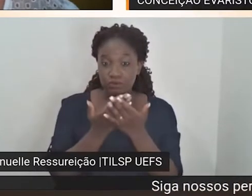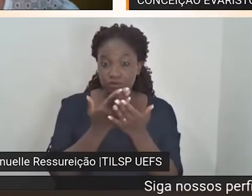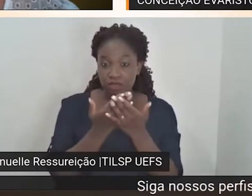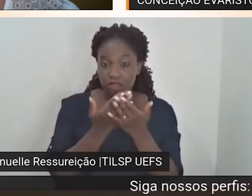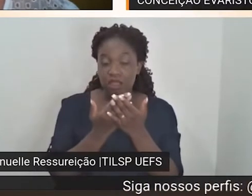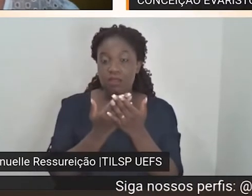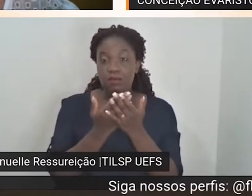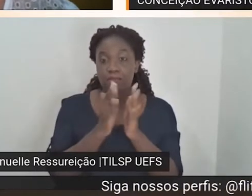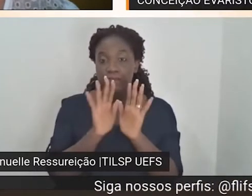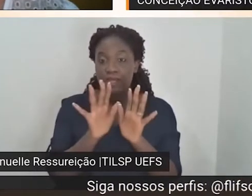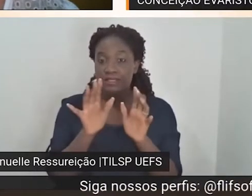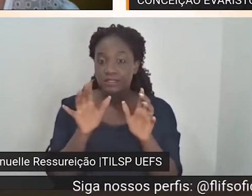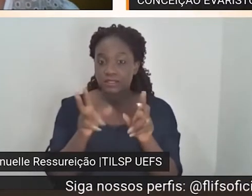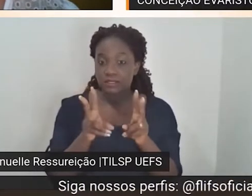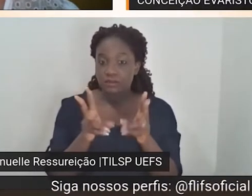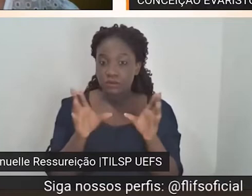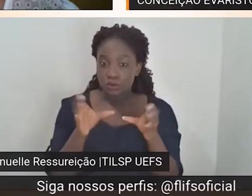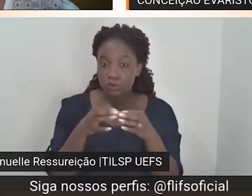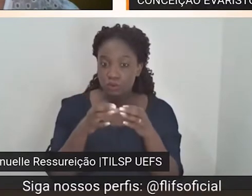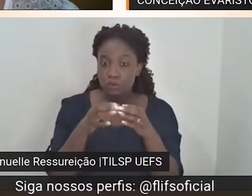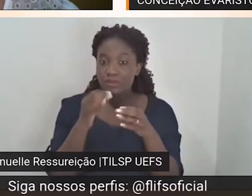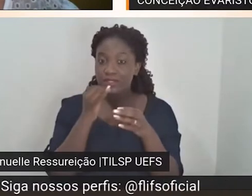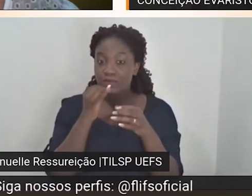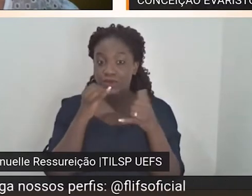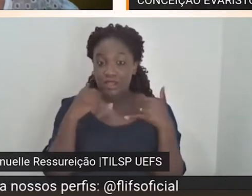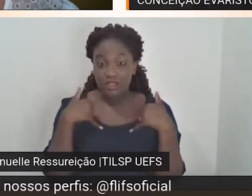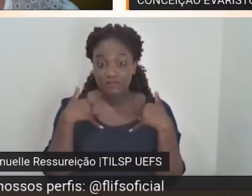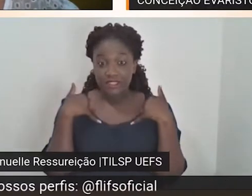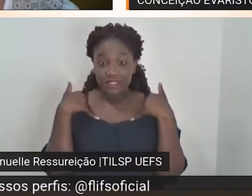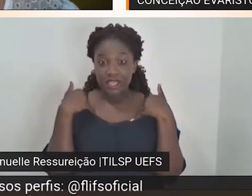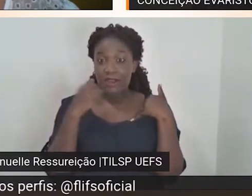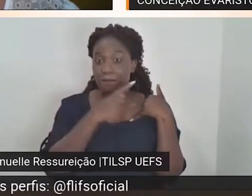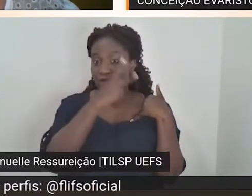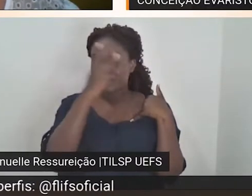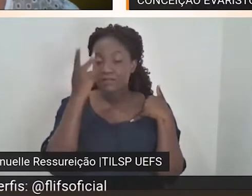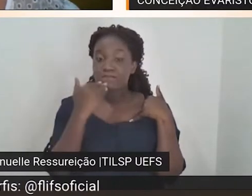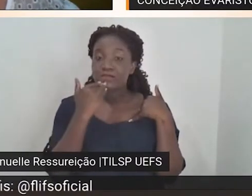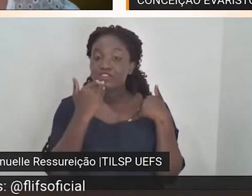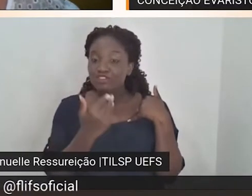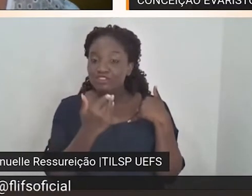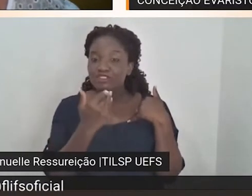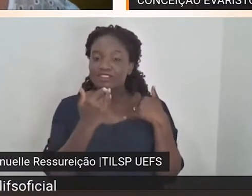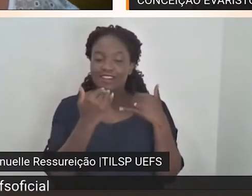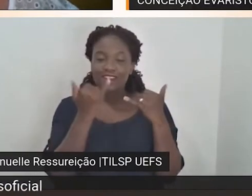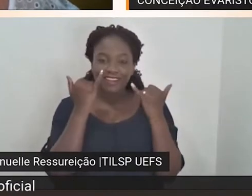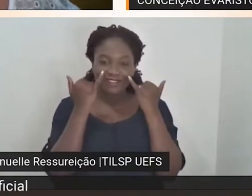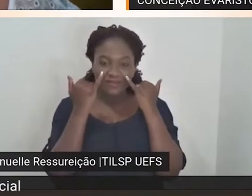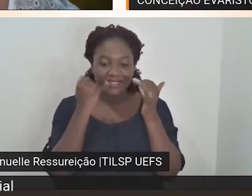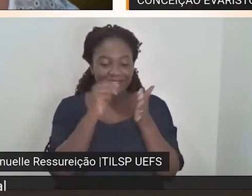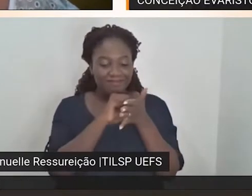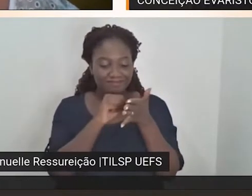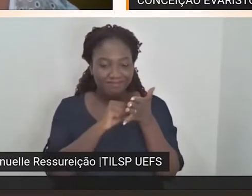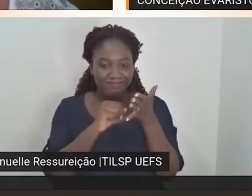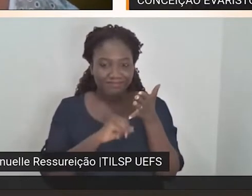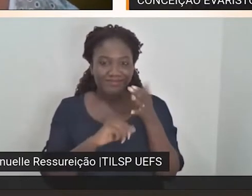grupo. Quando tinha aniversário de alguém, as pessoas me pediam para eu escrever uma mensagem. Então, eu